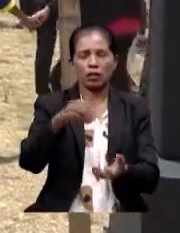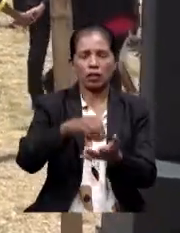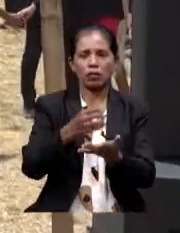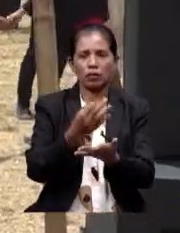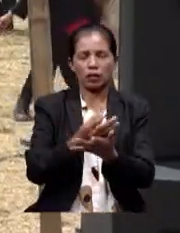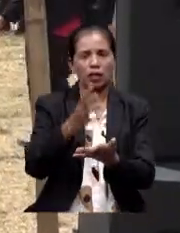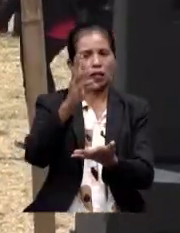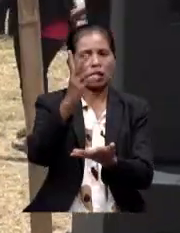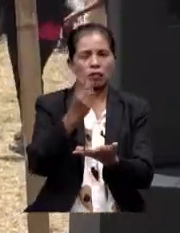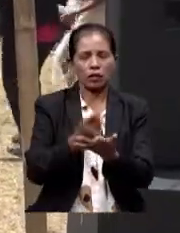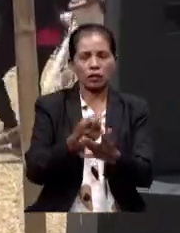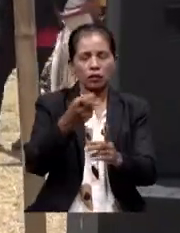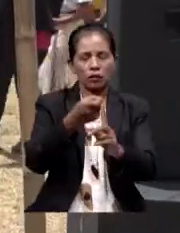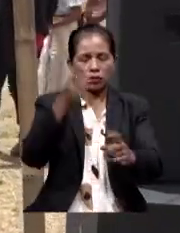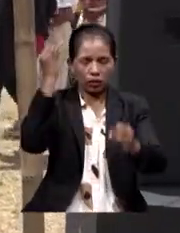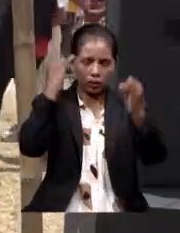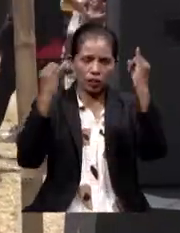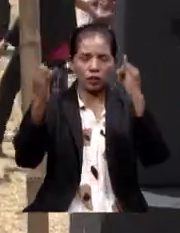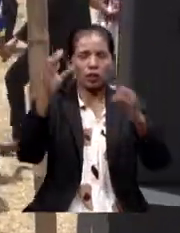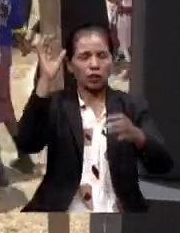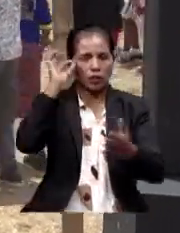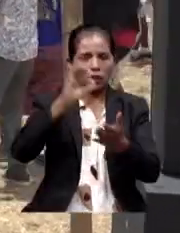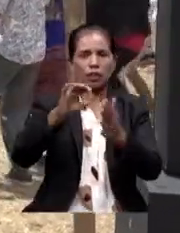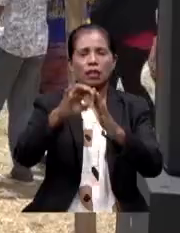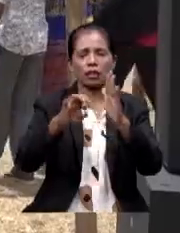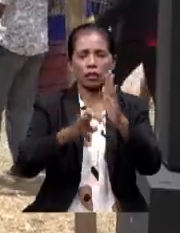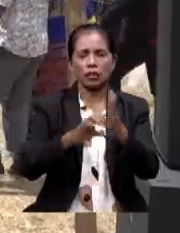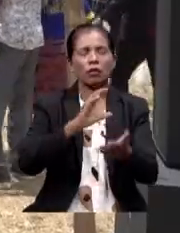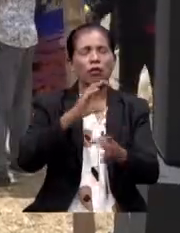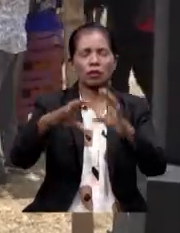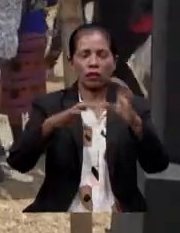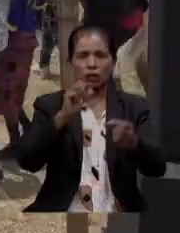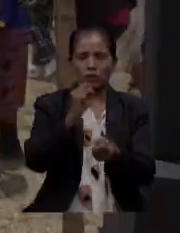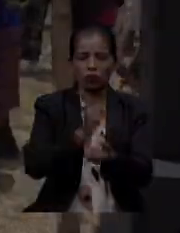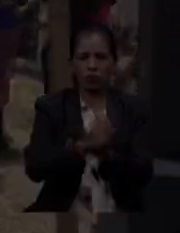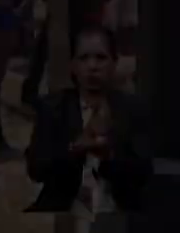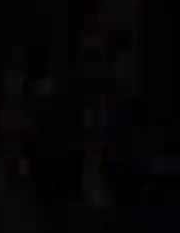Engresin, Rússia Secretaria de Estado de Comunicação Social. Agostinho da Costa, Diemen.